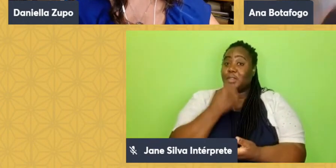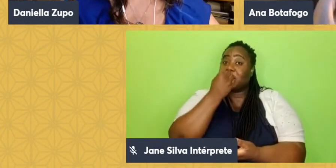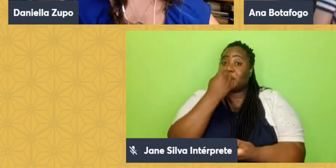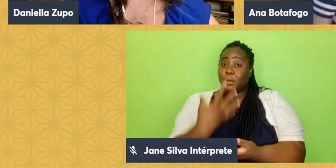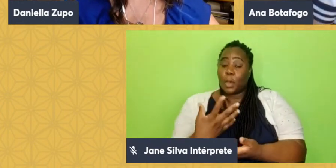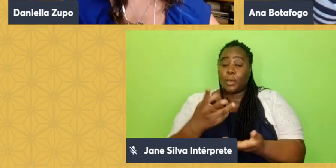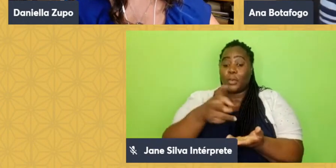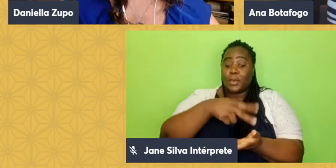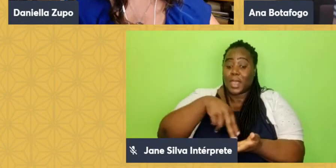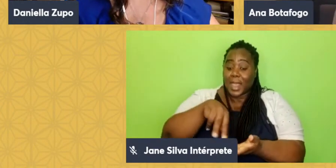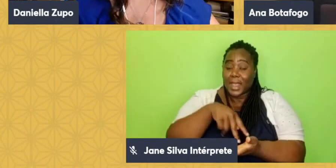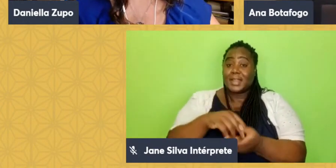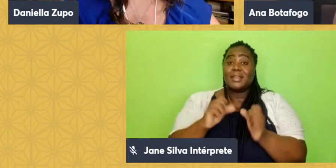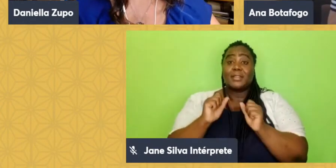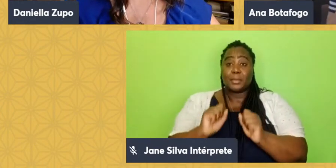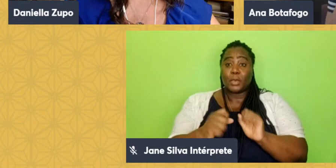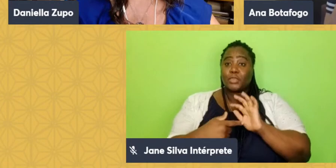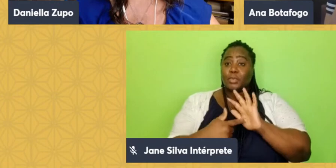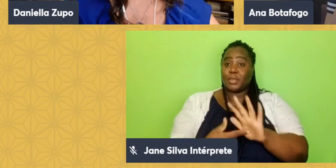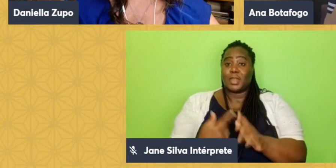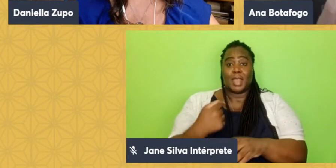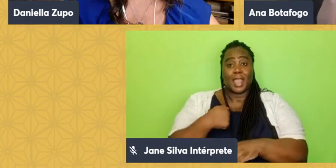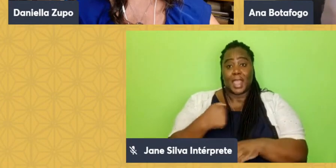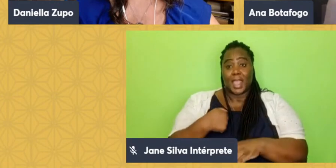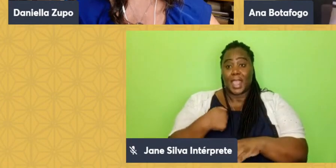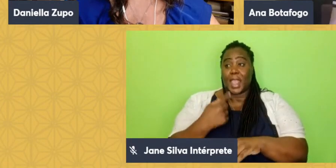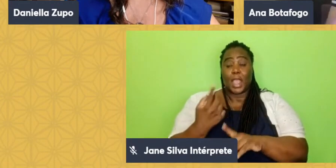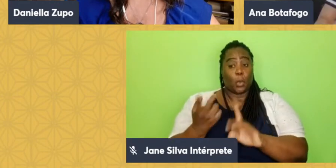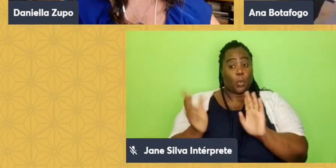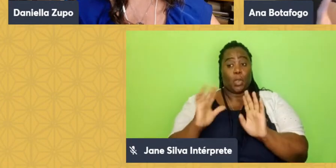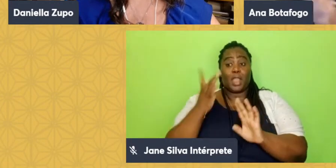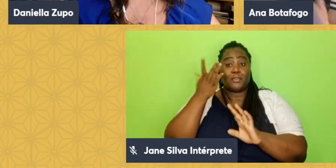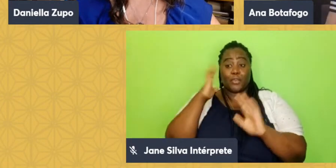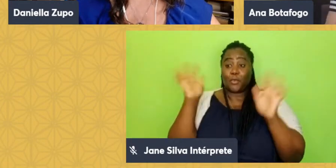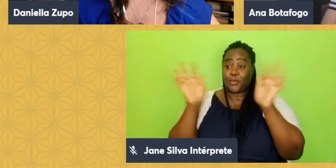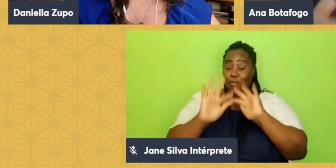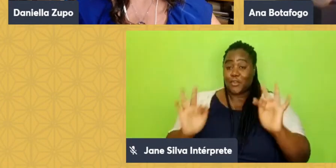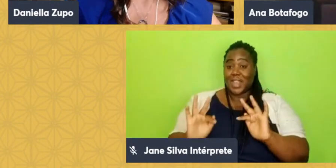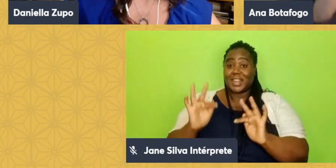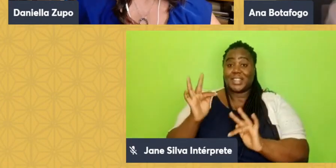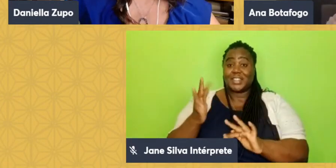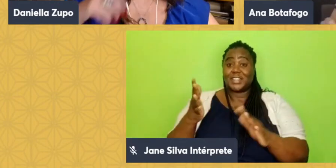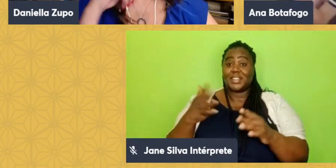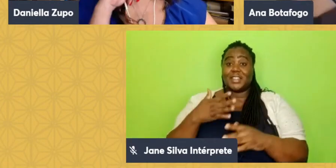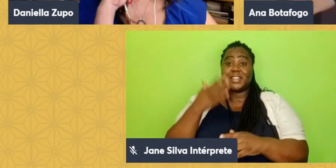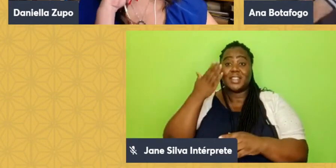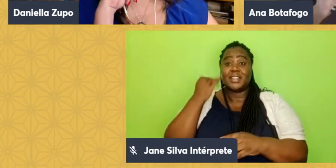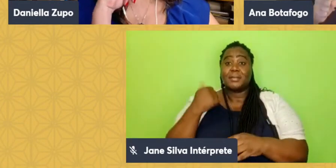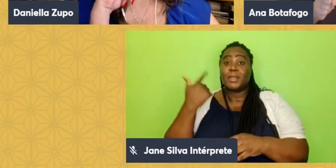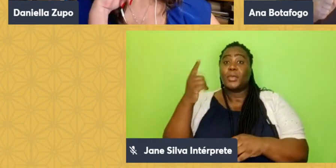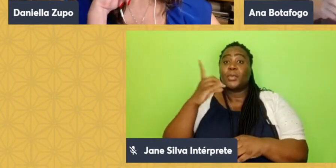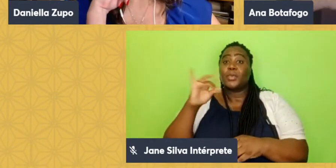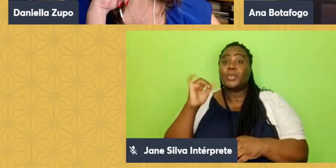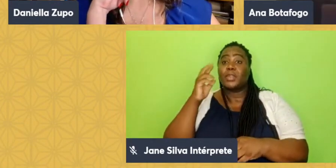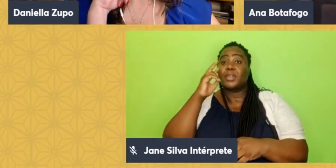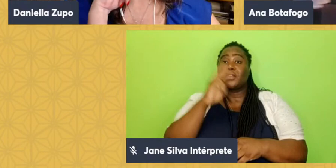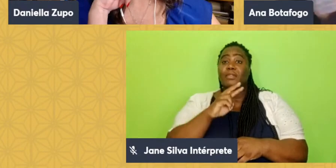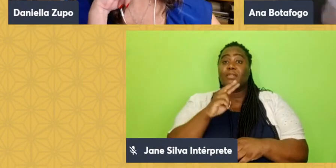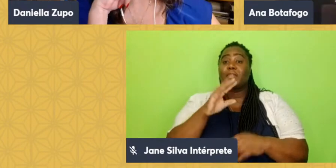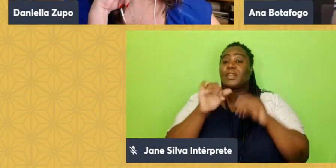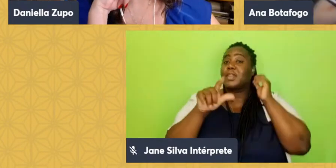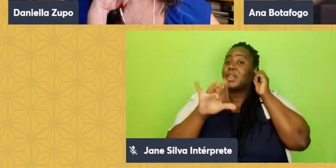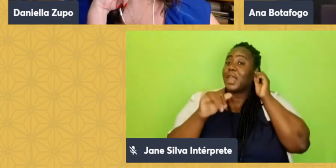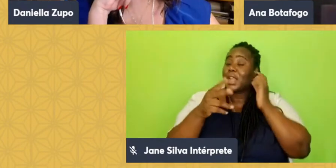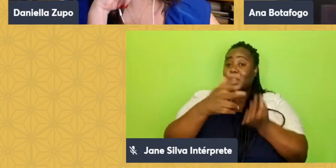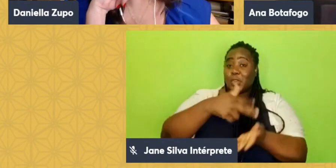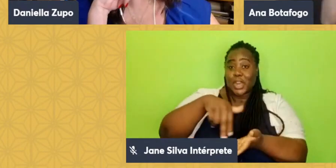bom que a dança pode transmitir eu muito em contrário Fico feliz de saber que a dança outro dinheiro Vitale Carlinhos